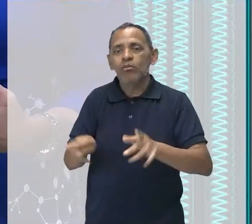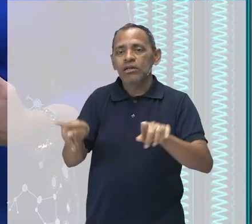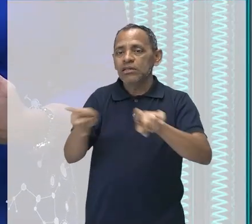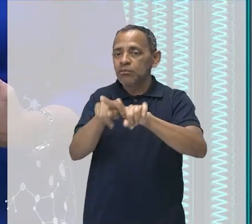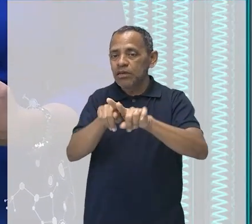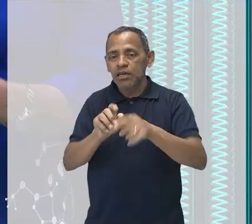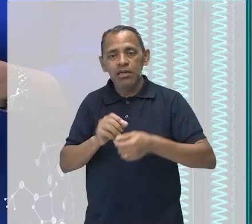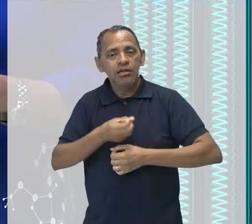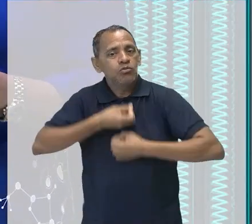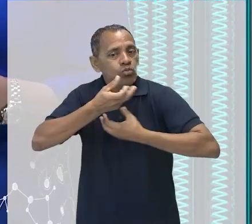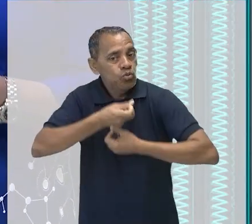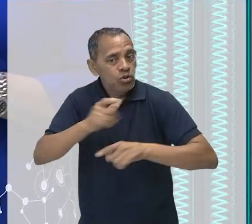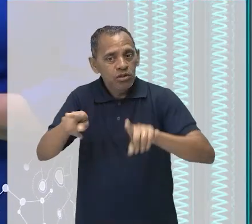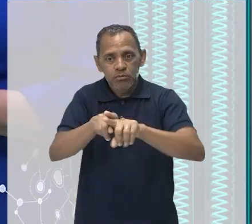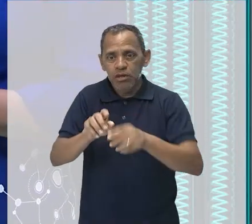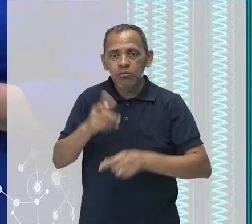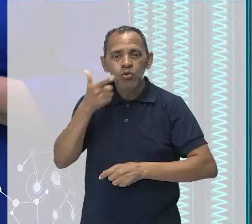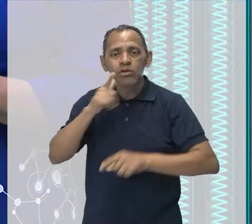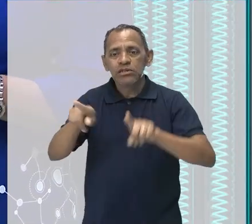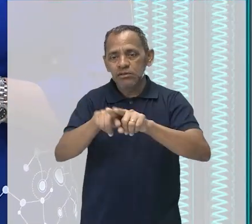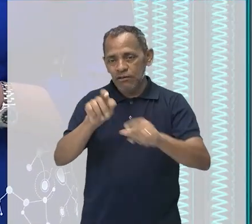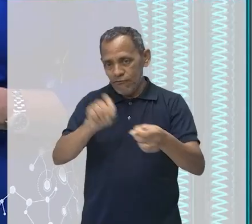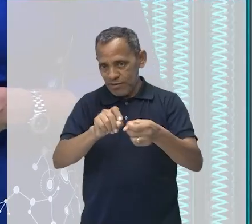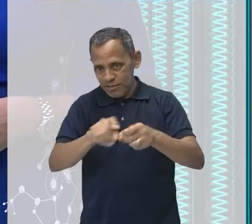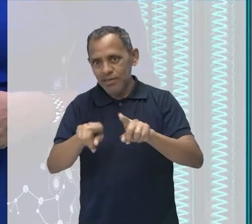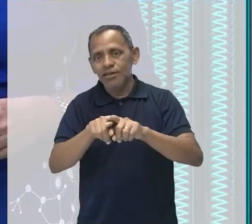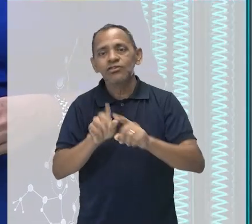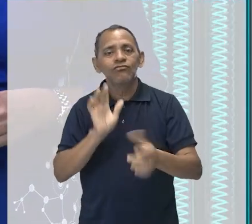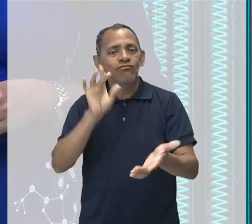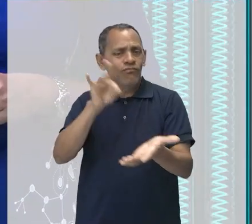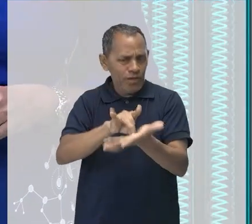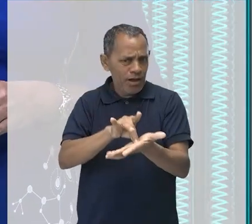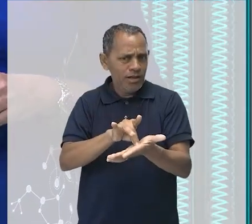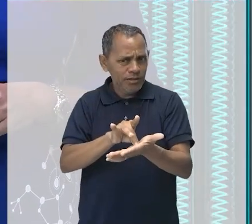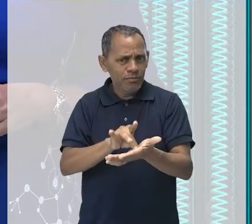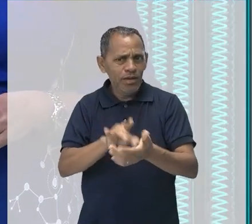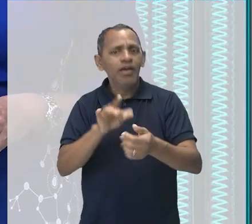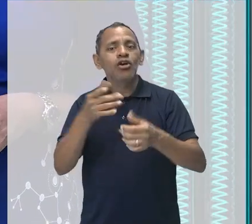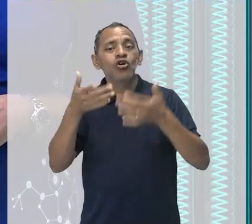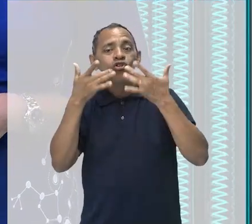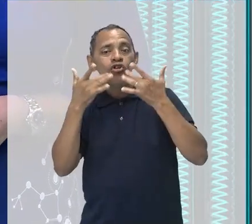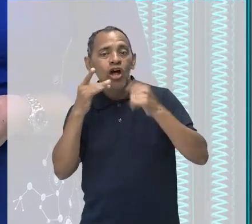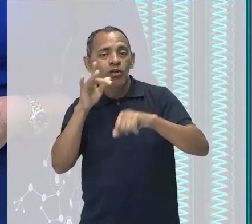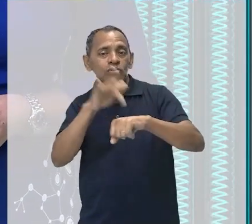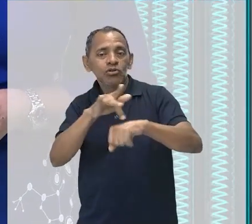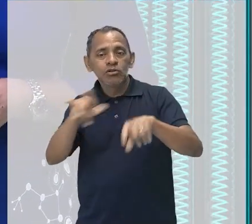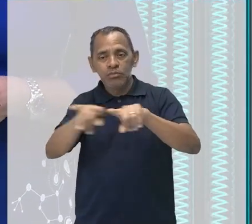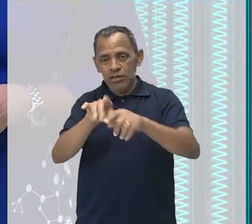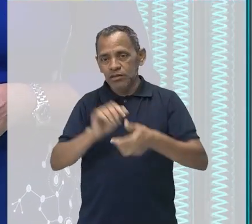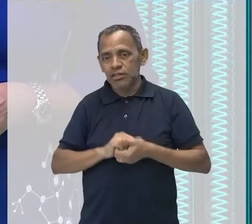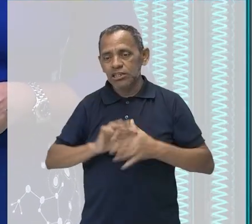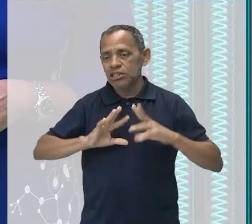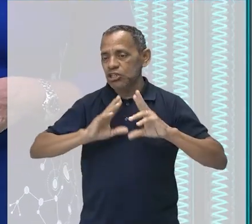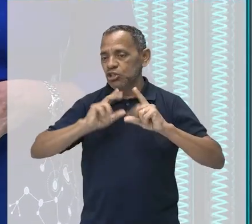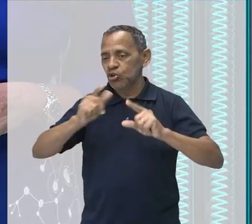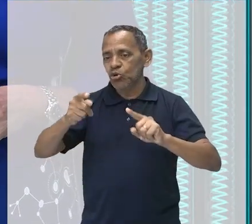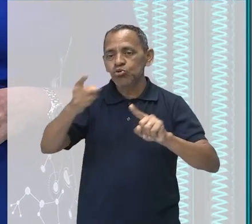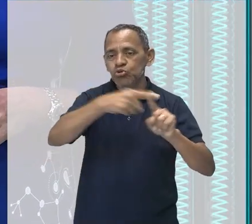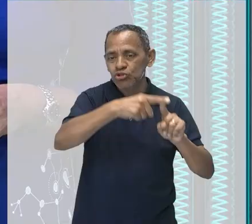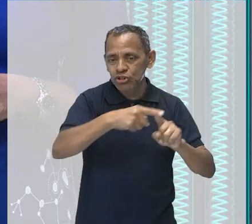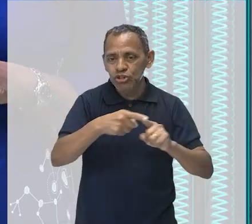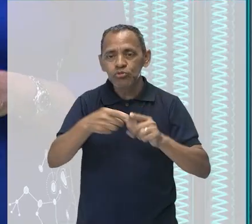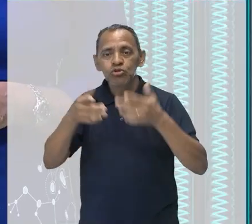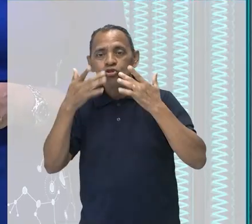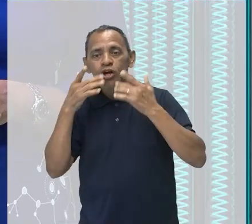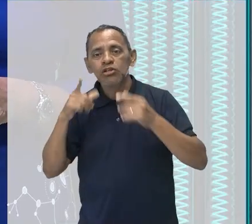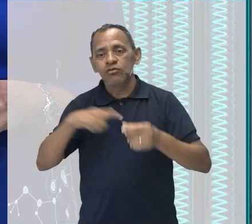que ter expressividade para que possa conseguir fazer esse teatro do absurdo. Então, todas as